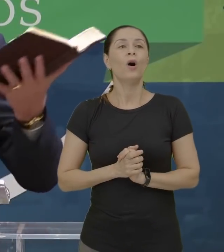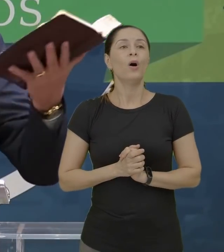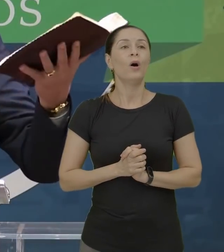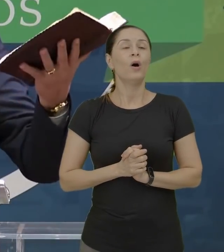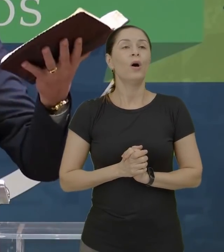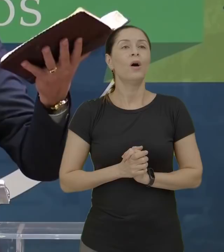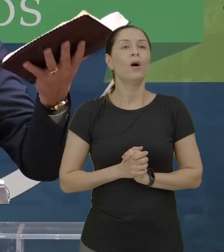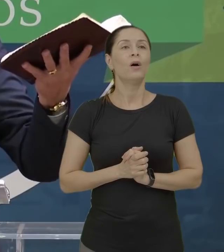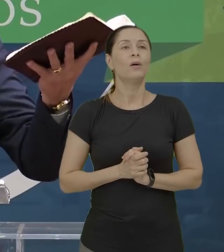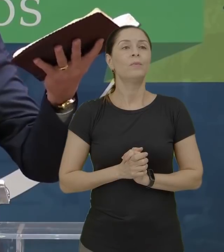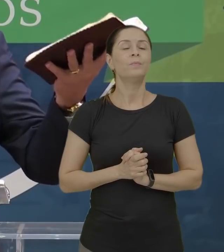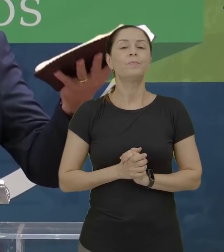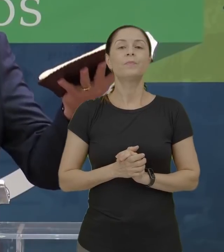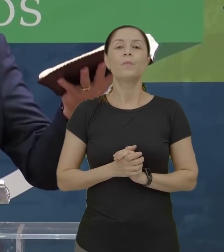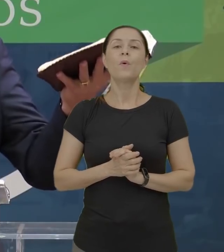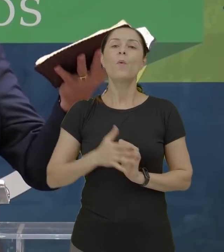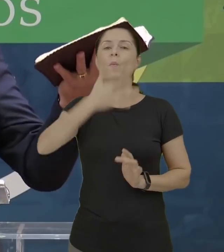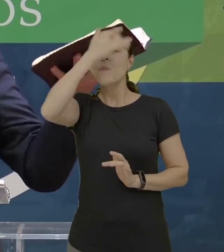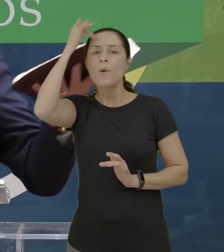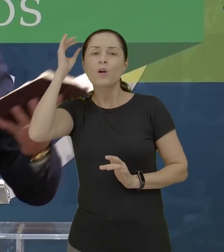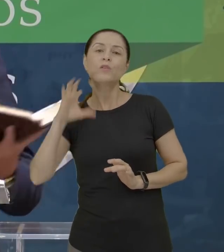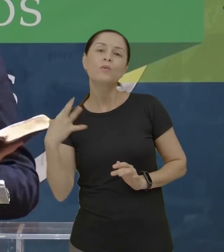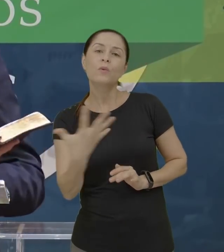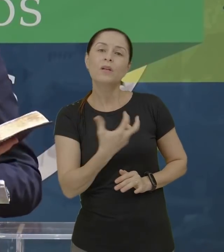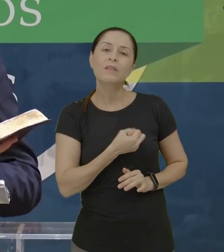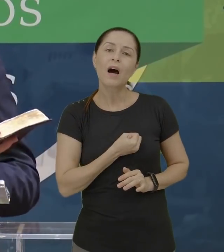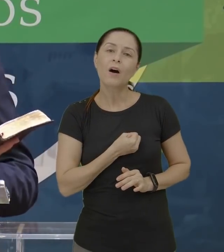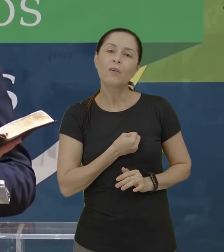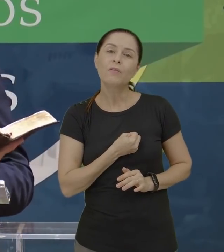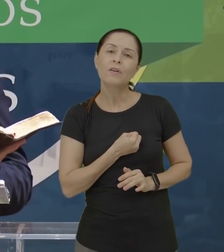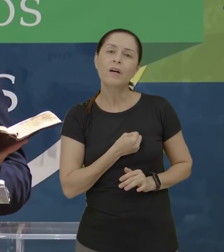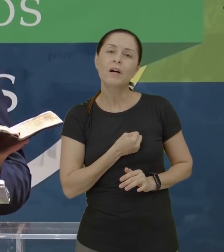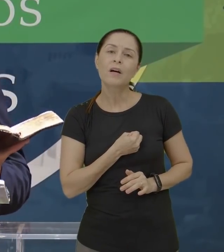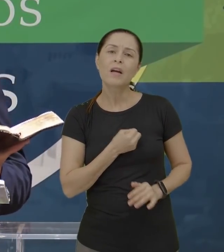Como é que você pode identificar uma pessoa salva?